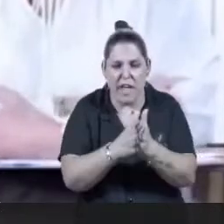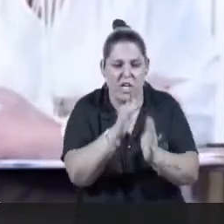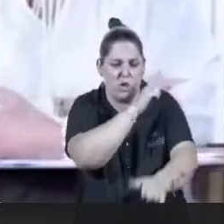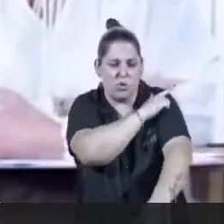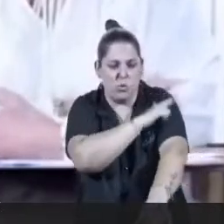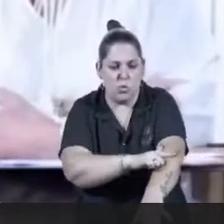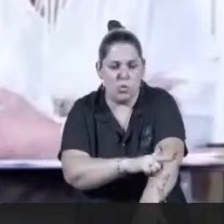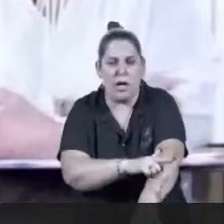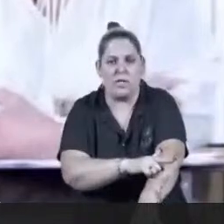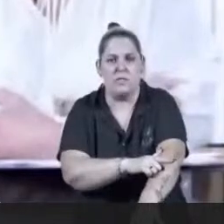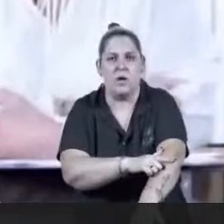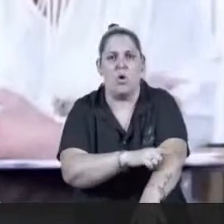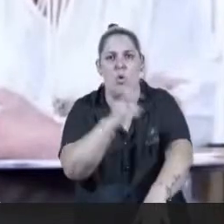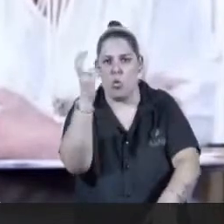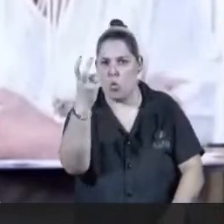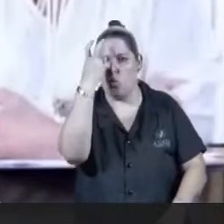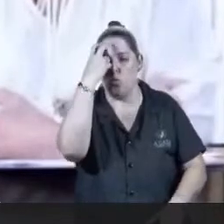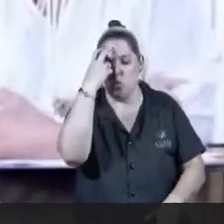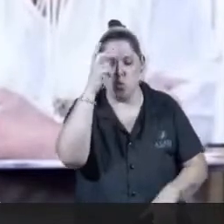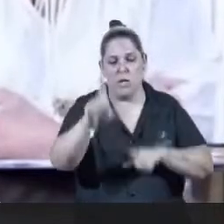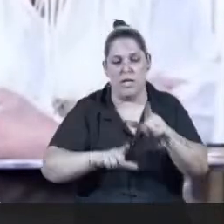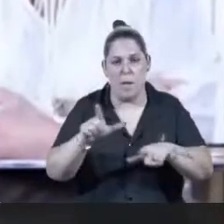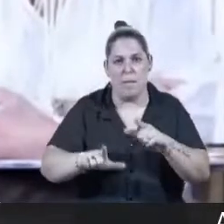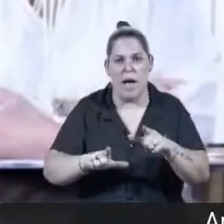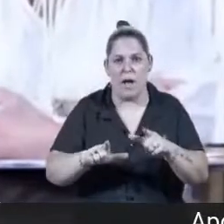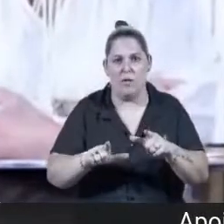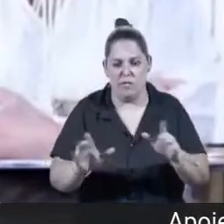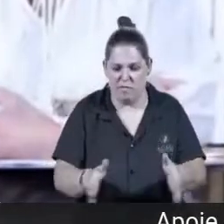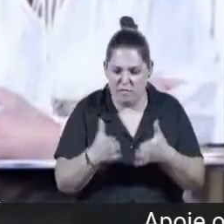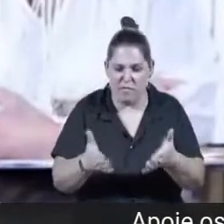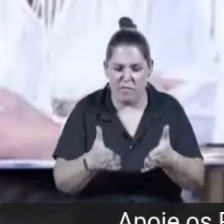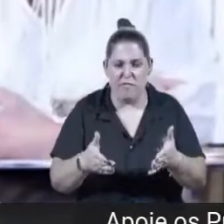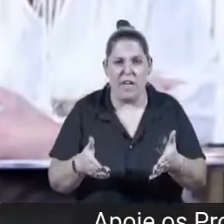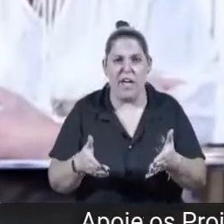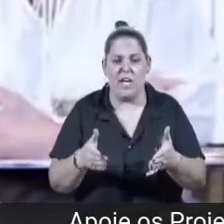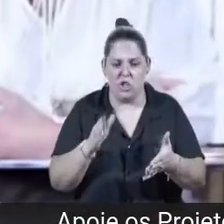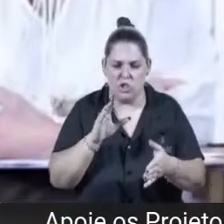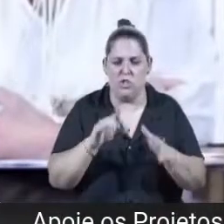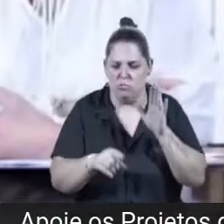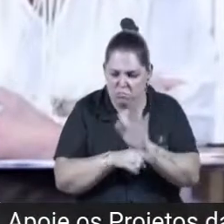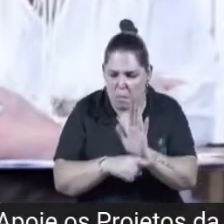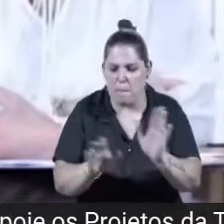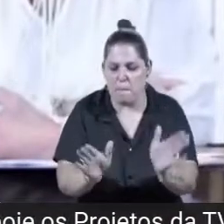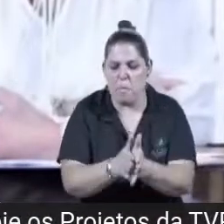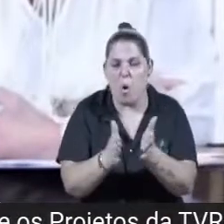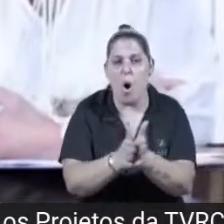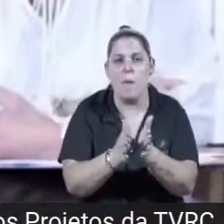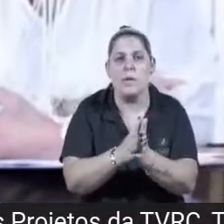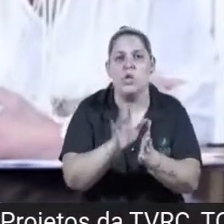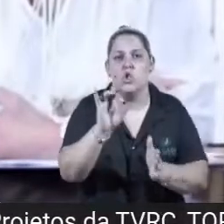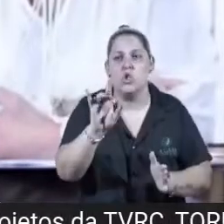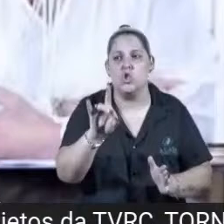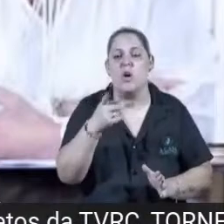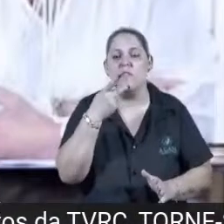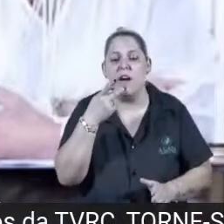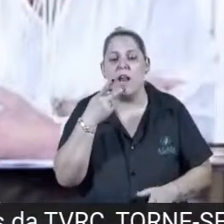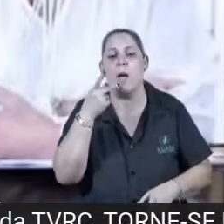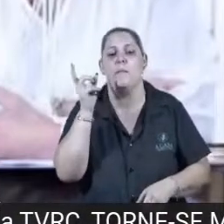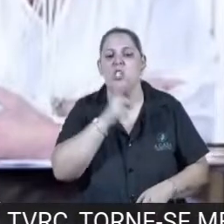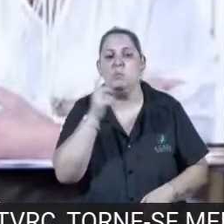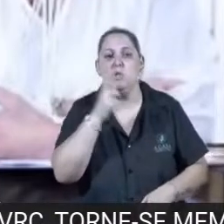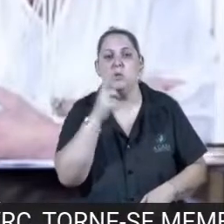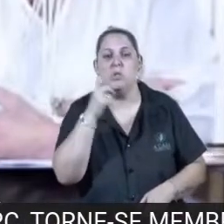investe para gerar emprego, não investe no pobre. É um presidente que só investe na quantidade de mentiras que conta todo dia através do fake